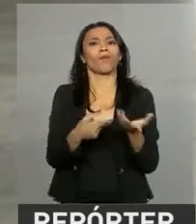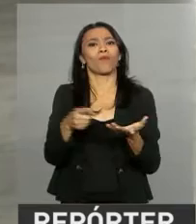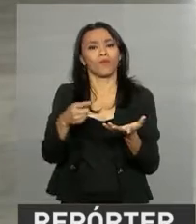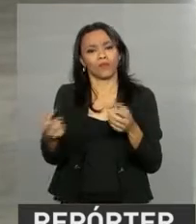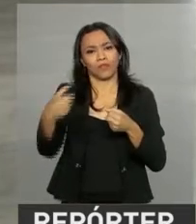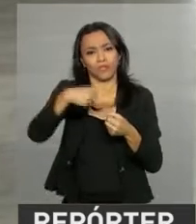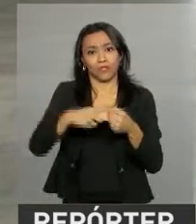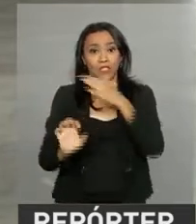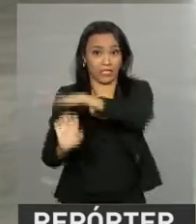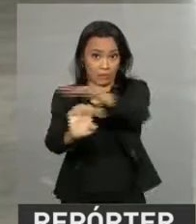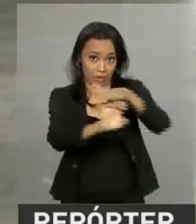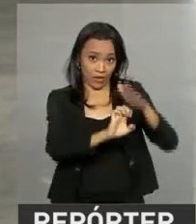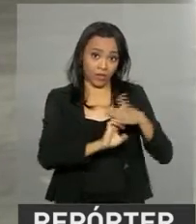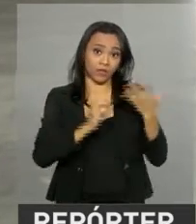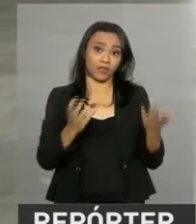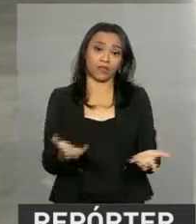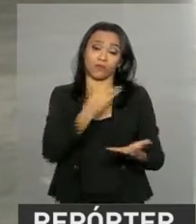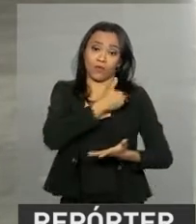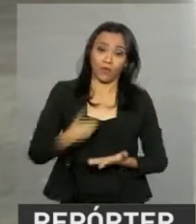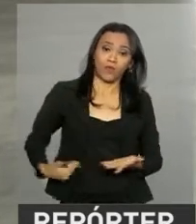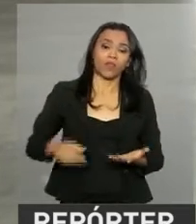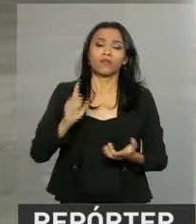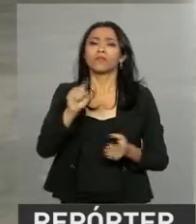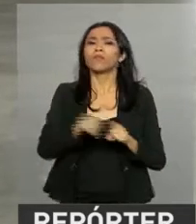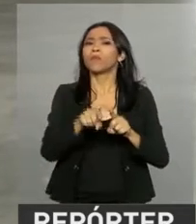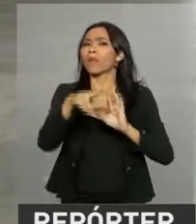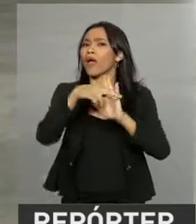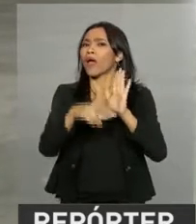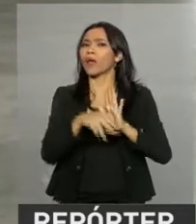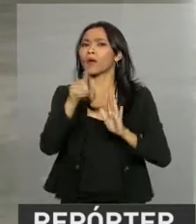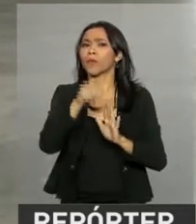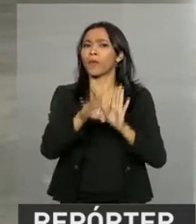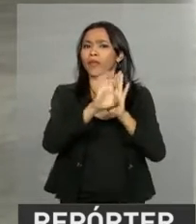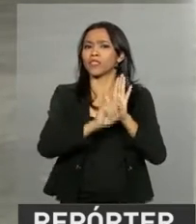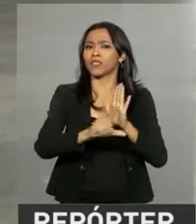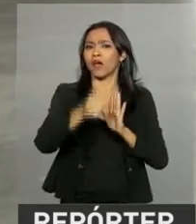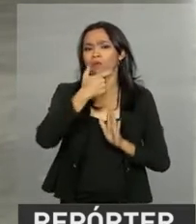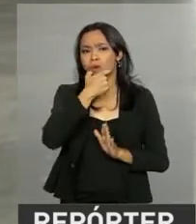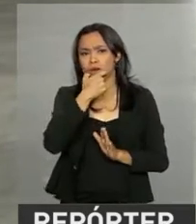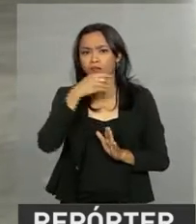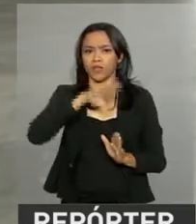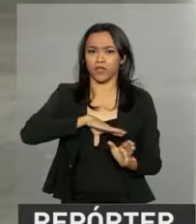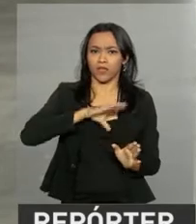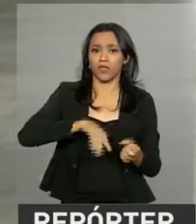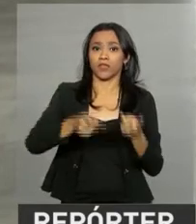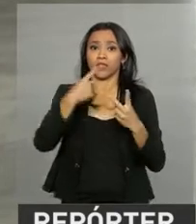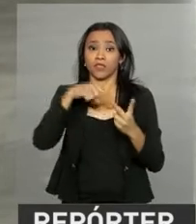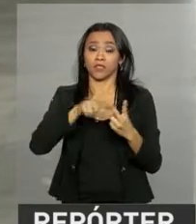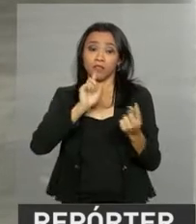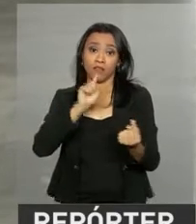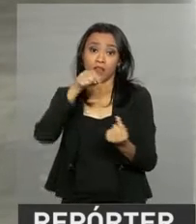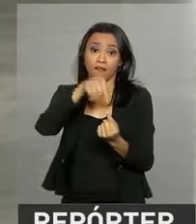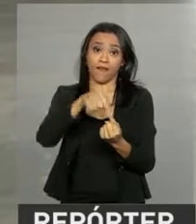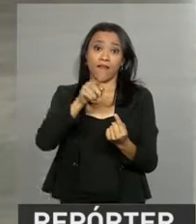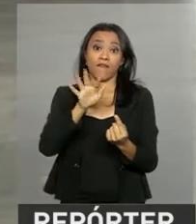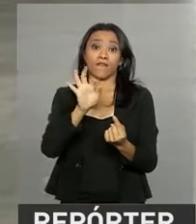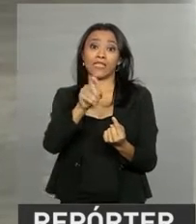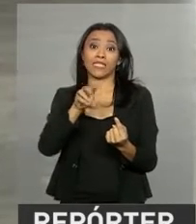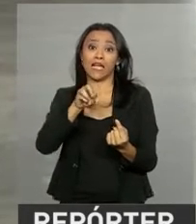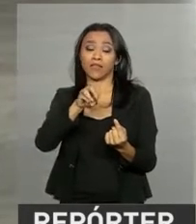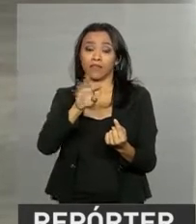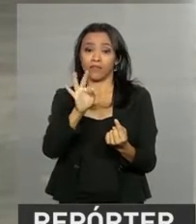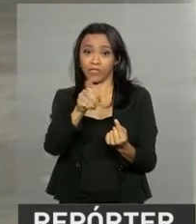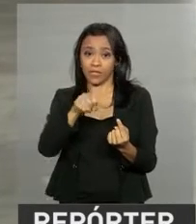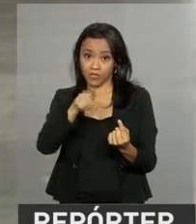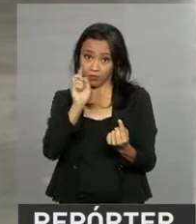públicas entre essas diretrizes está o lançamento de edital em português e inglês a fixação de metas de qualidade do serviço prestado